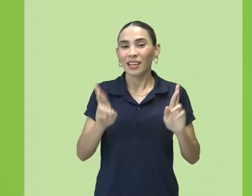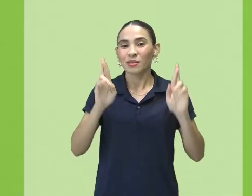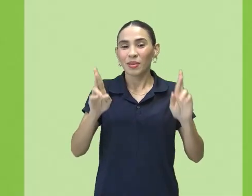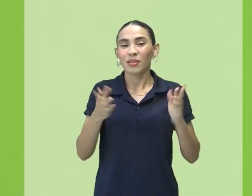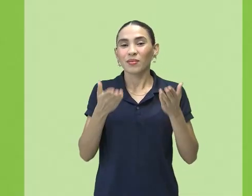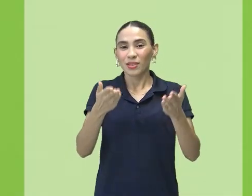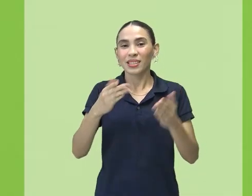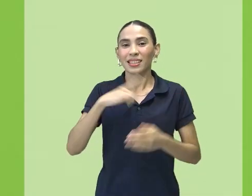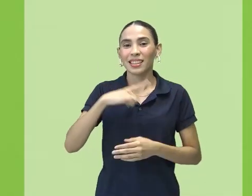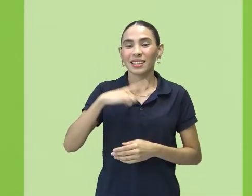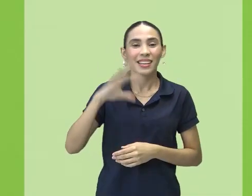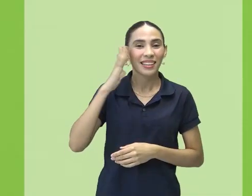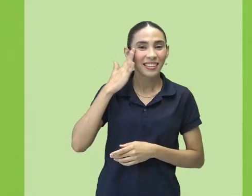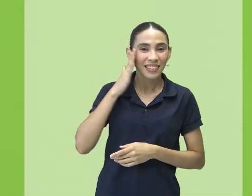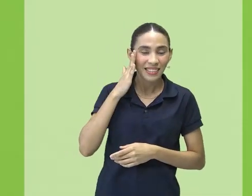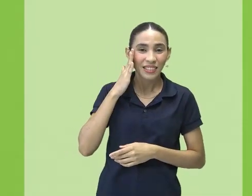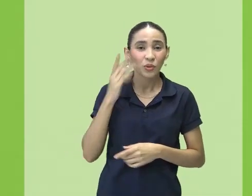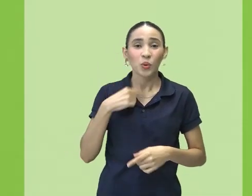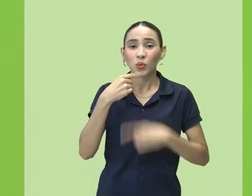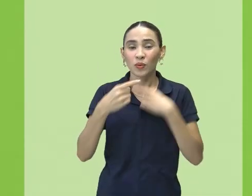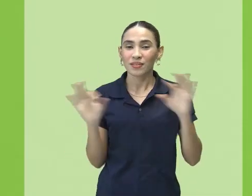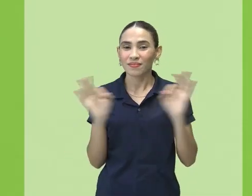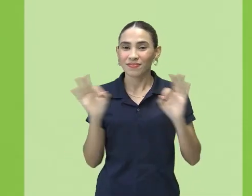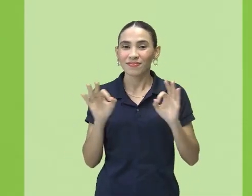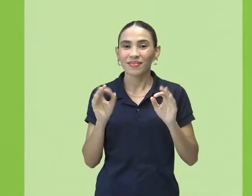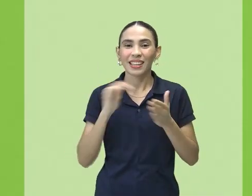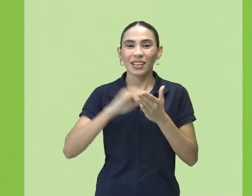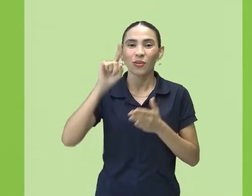você tenha entendido, não restado nenhuma